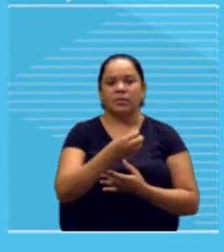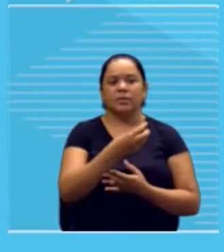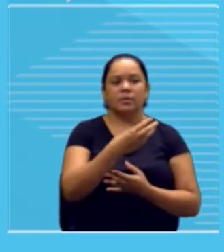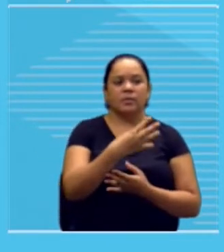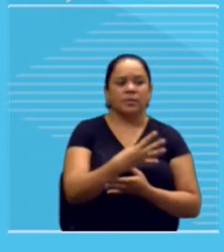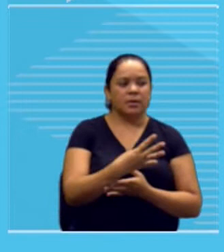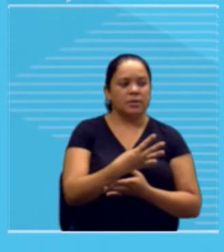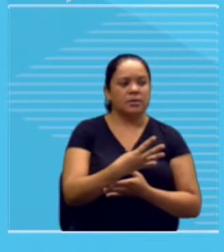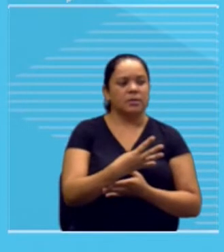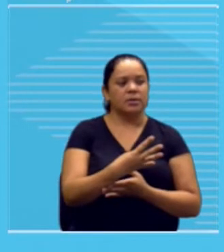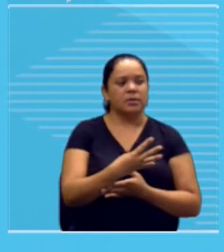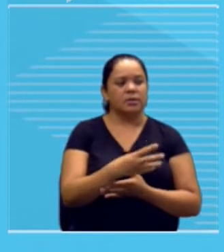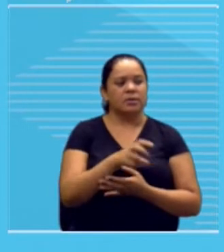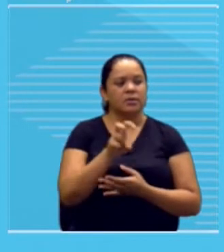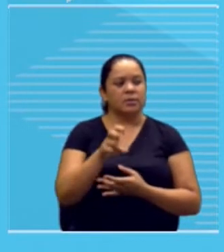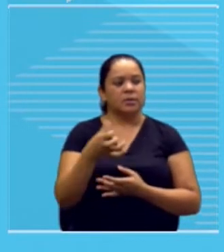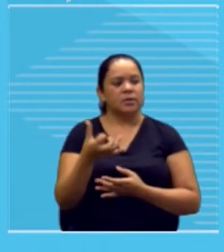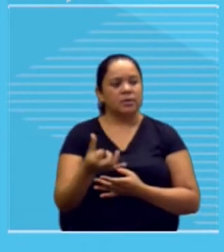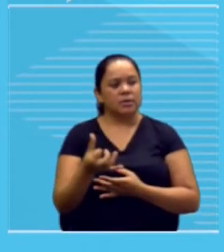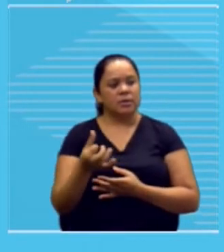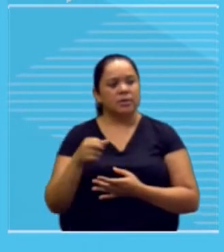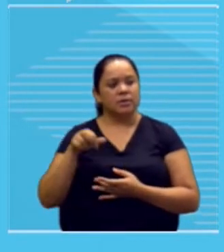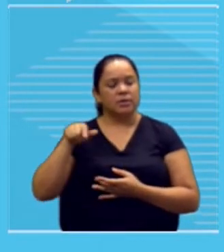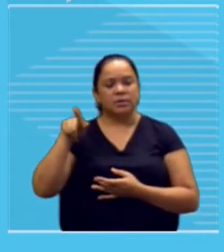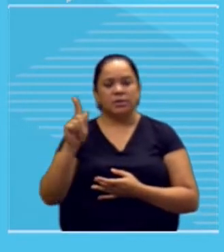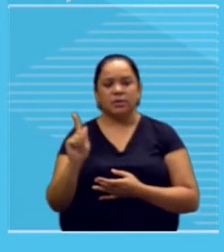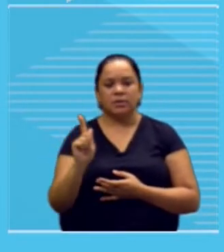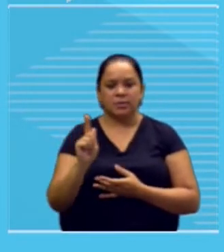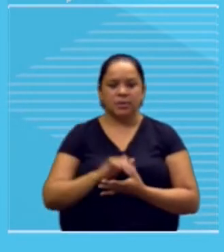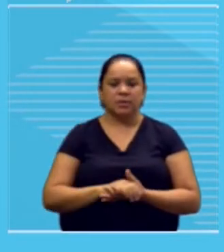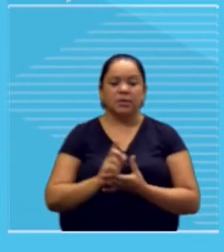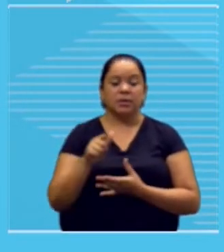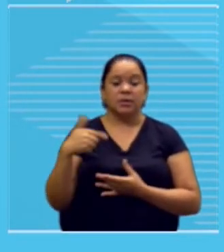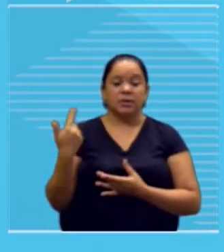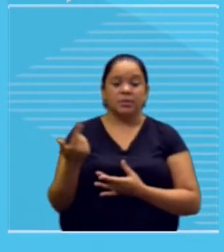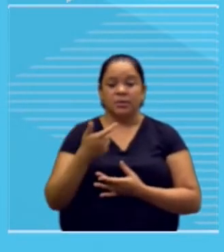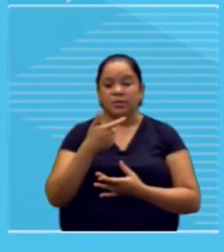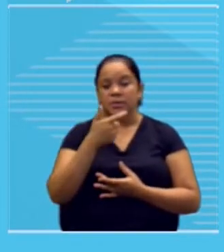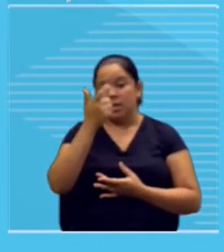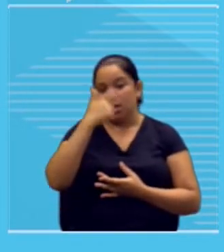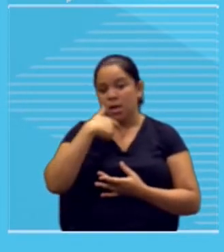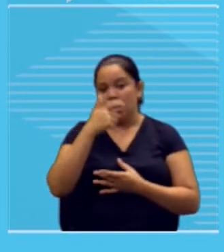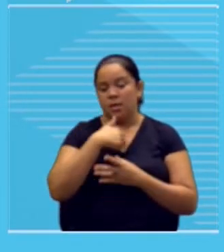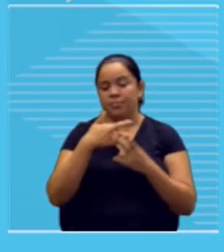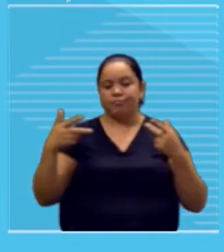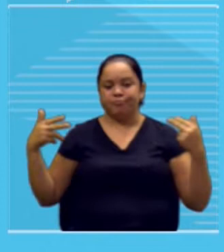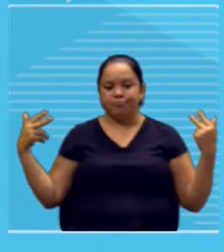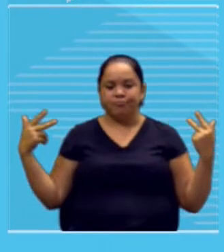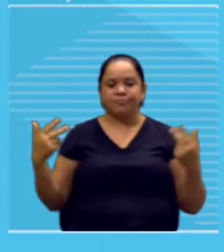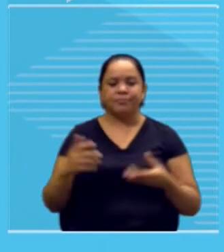gramas aproximadamente logo em seguida vem as frutas né os ingredientes